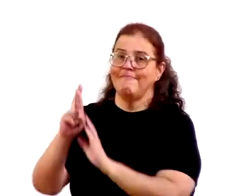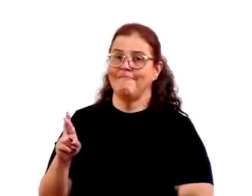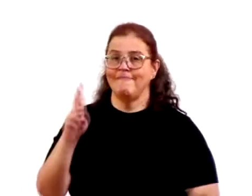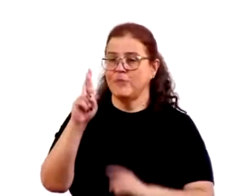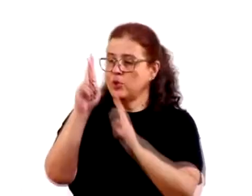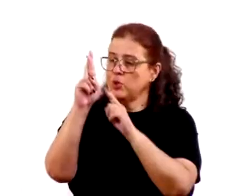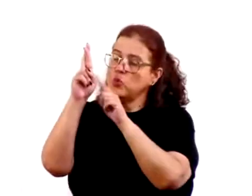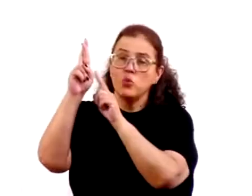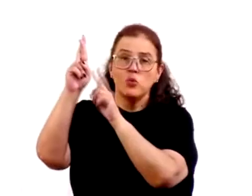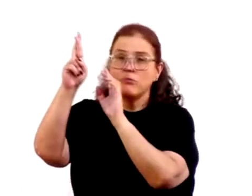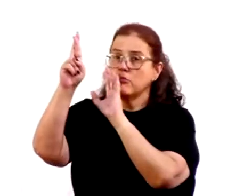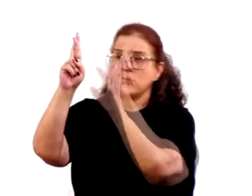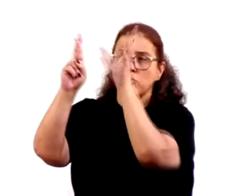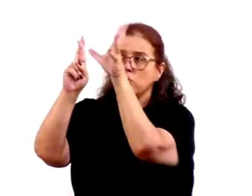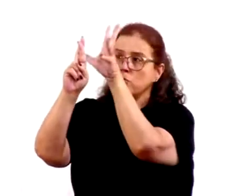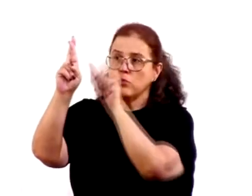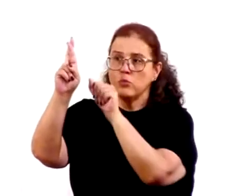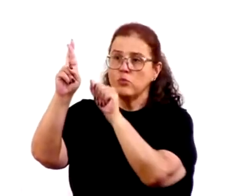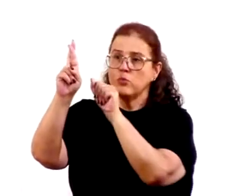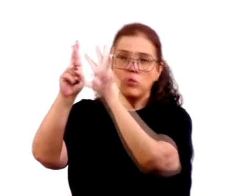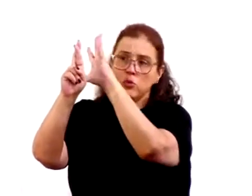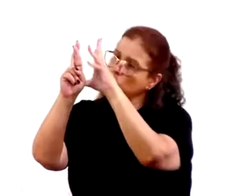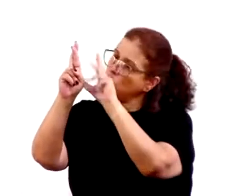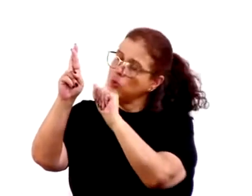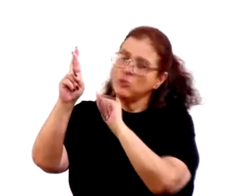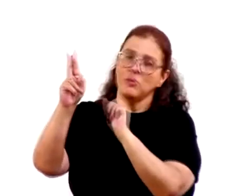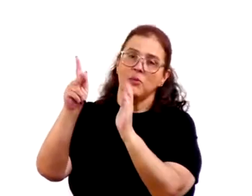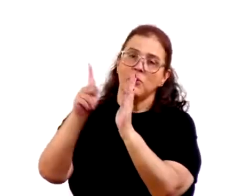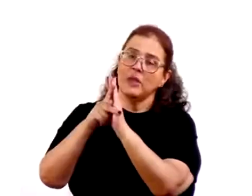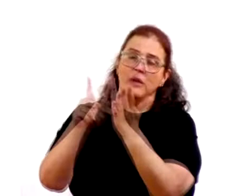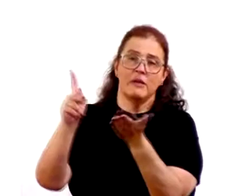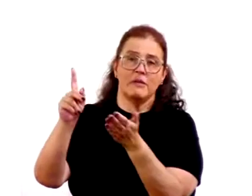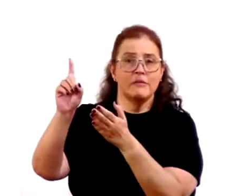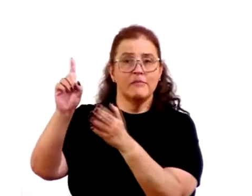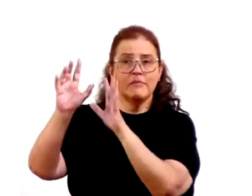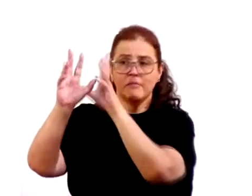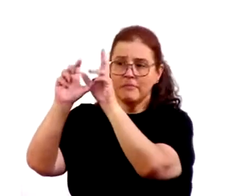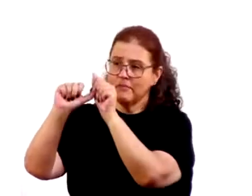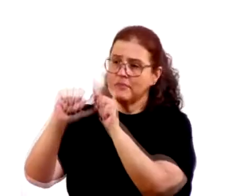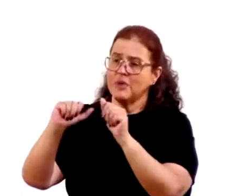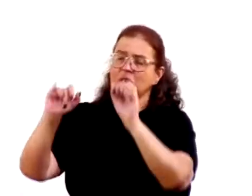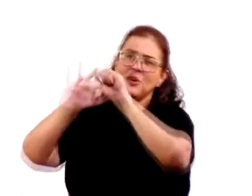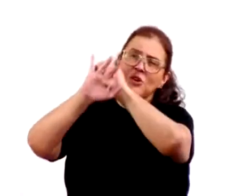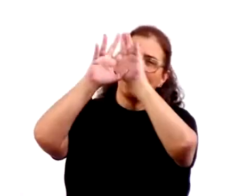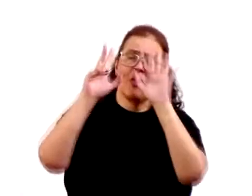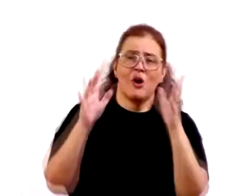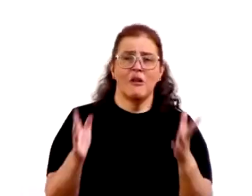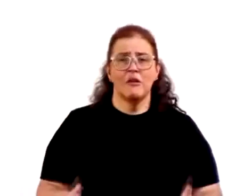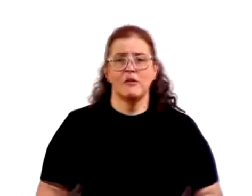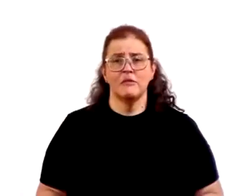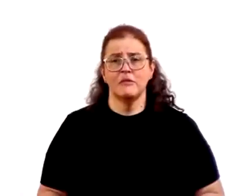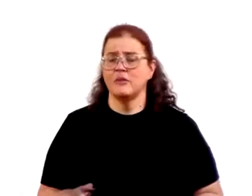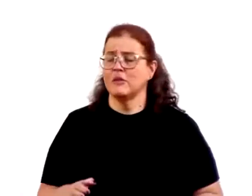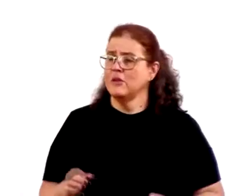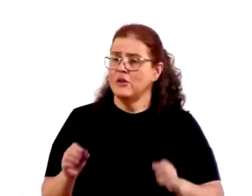que tudo é meu. Saiba que tudo leva à glória do Criador. Saiba. Meu Deus,